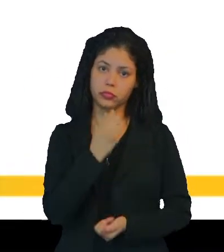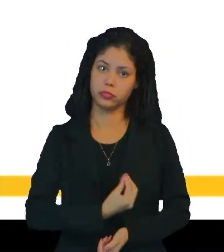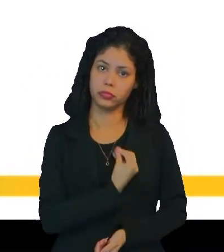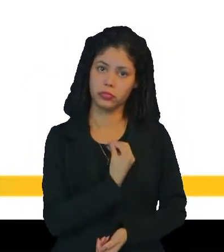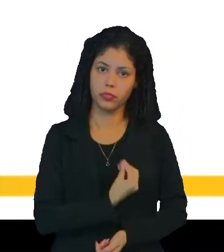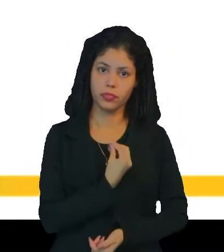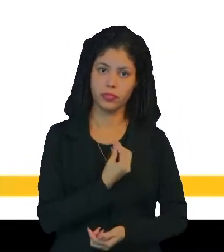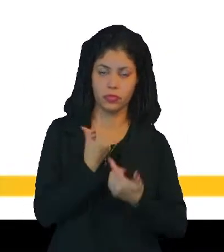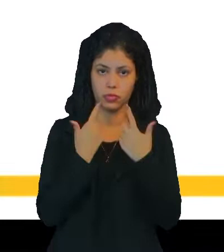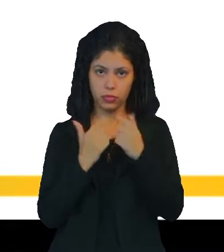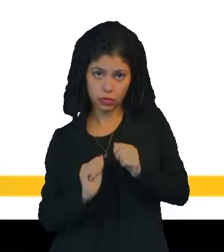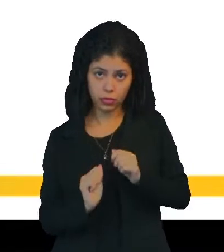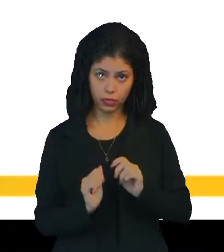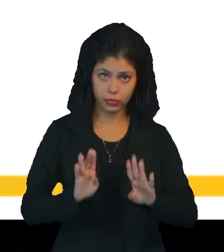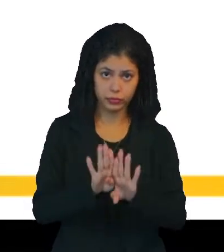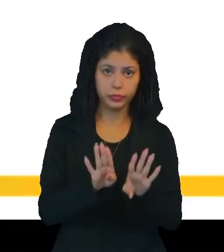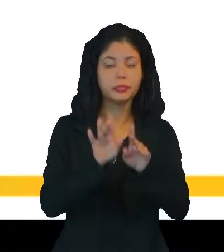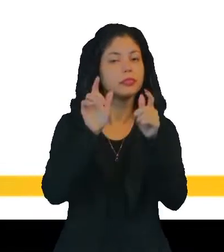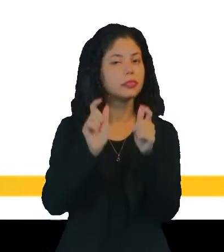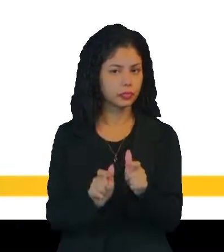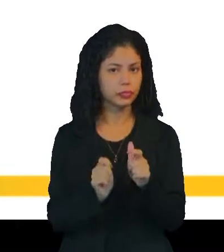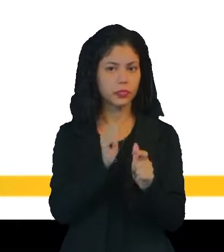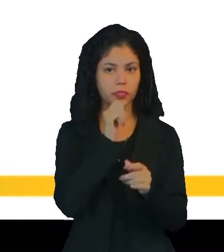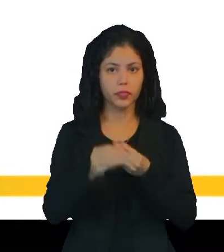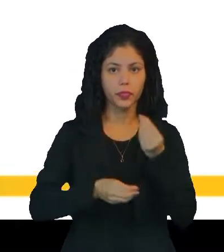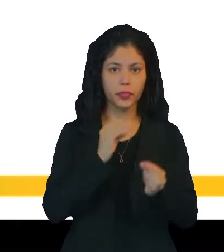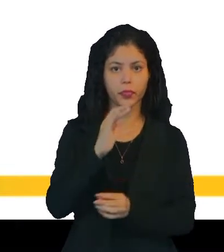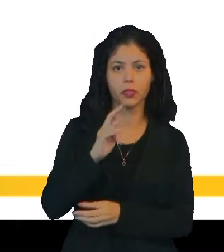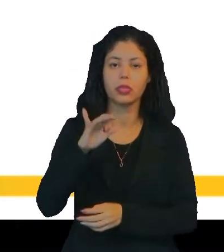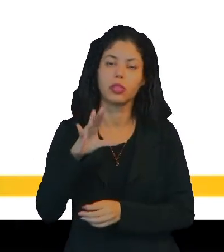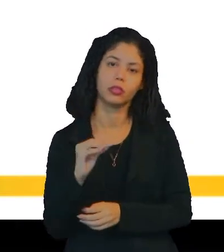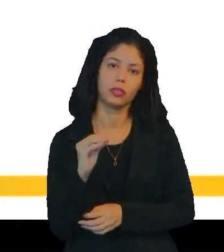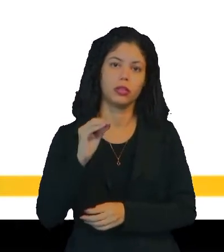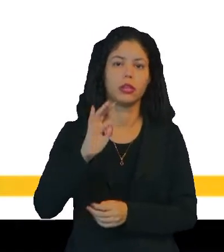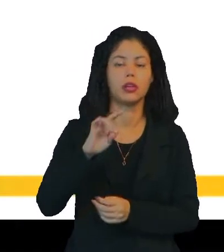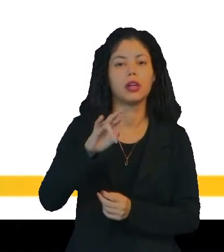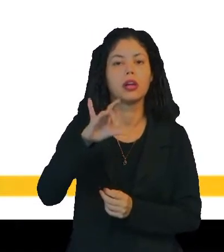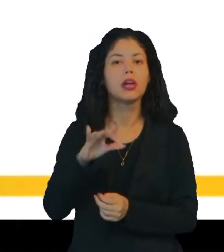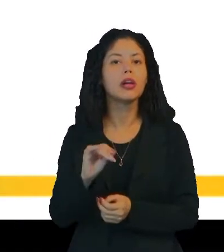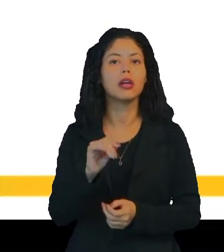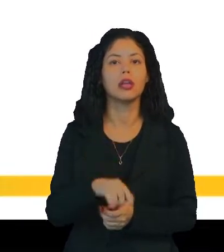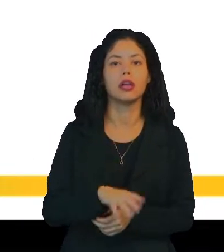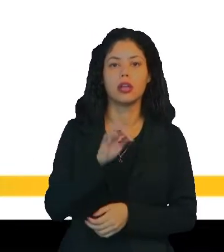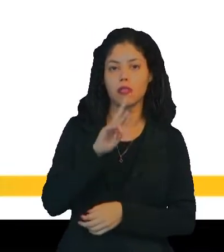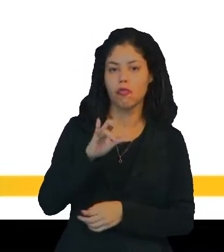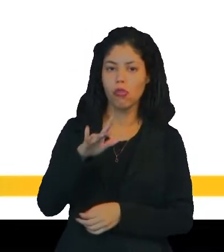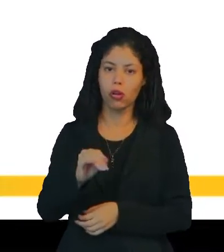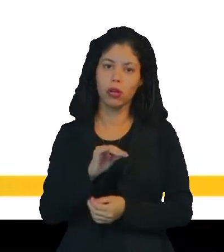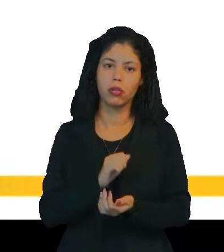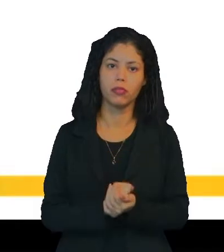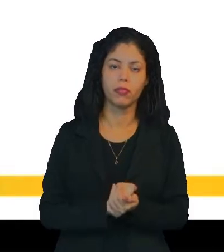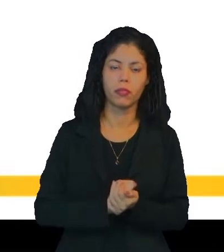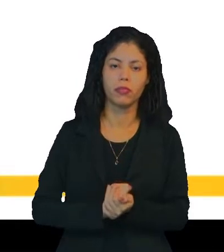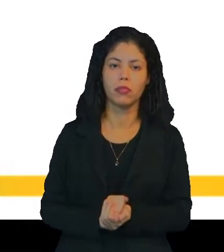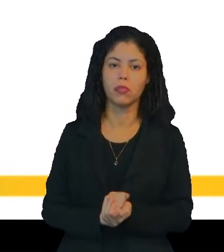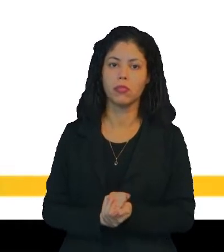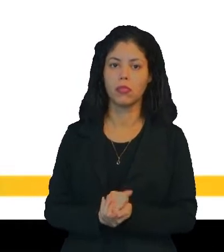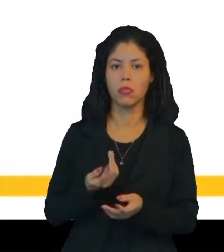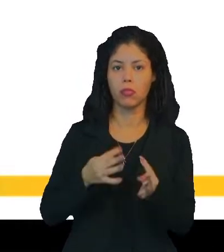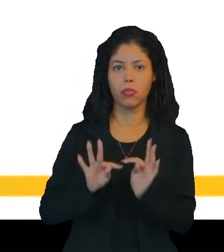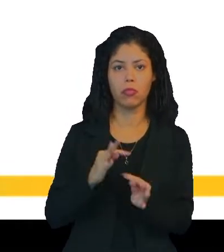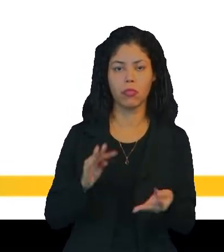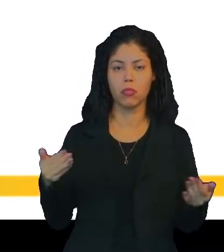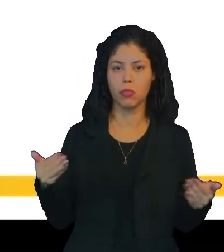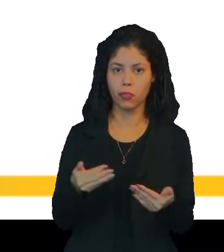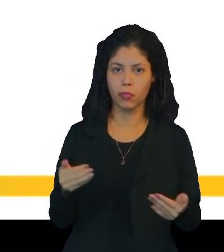água líquida e fontes de energia no local, tais como carbono, nitrogênio, fósforo e enxofre. Com a tecnologia